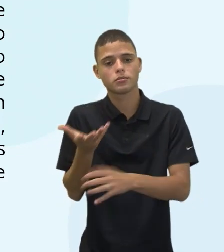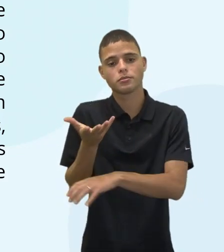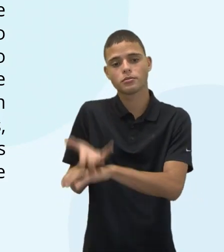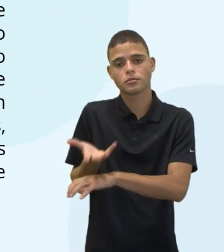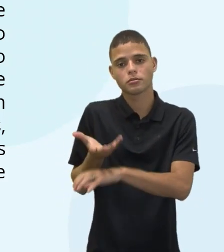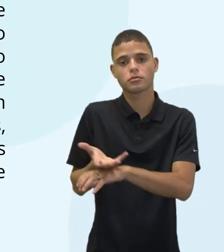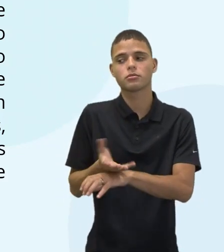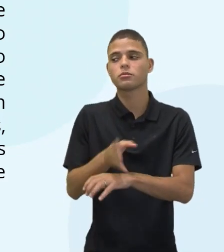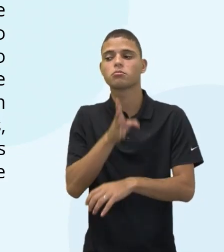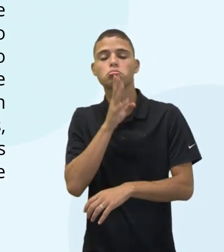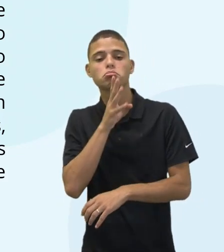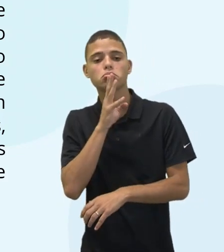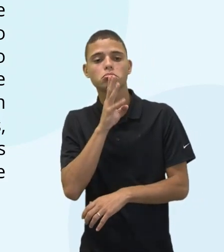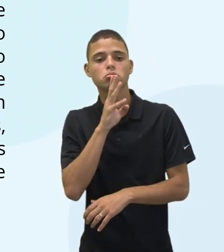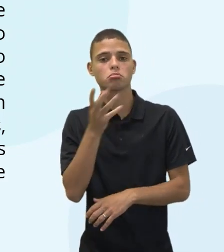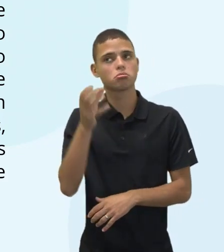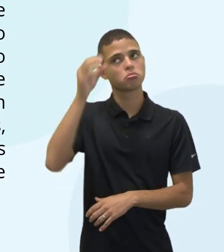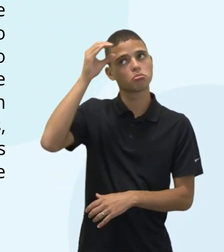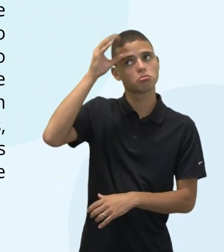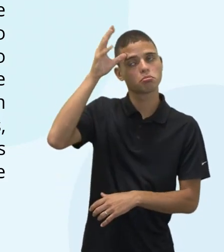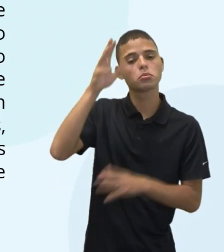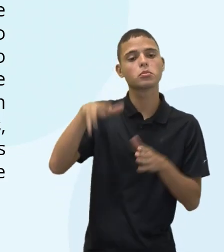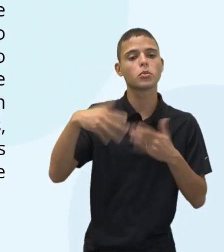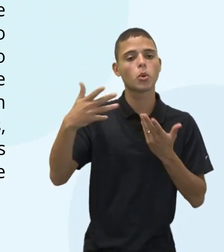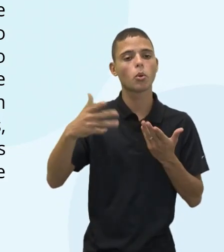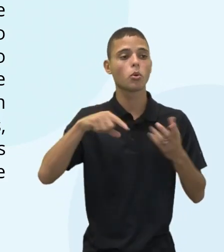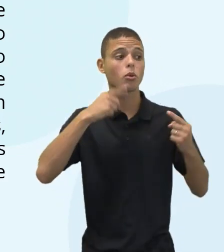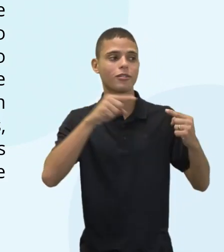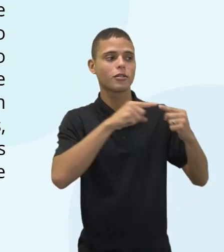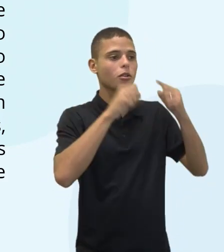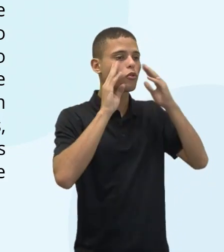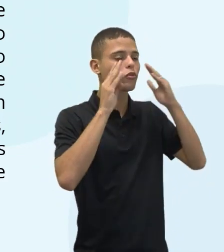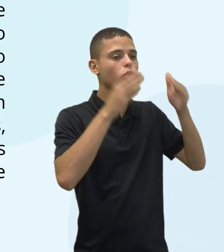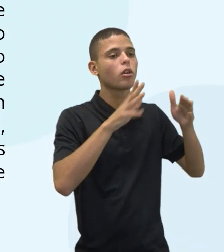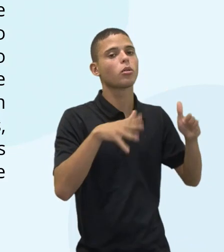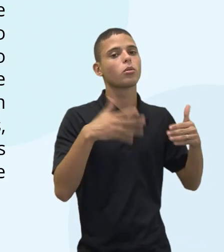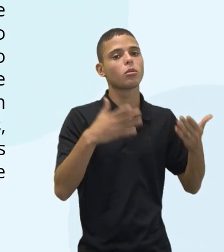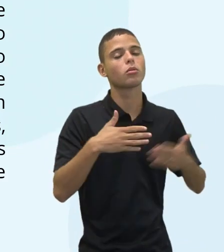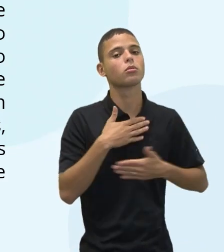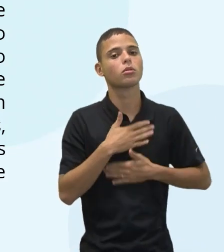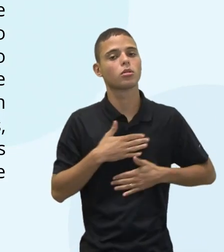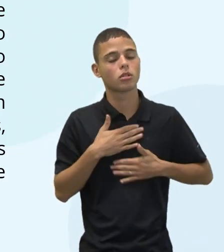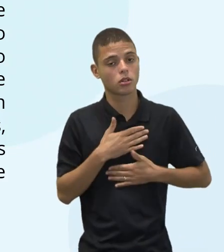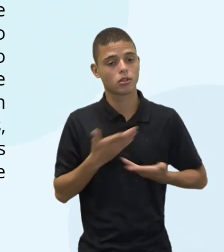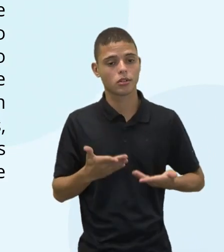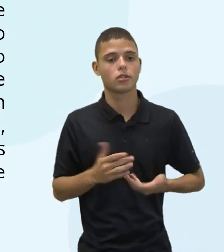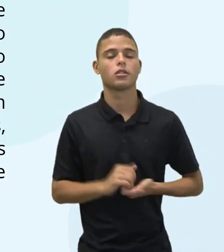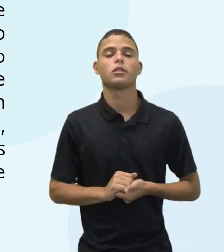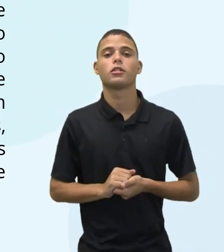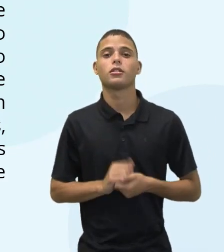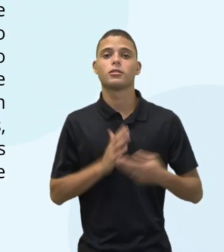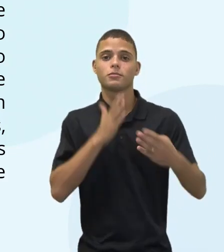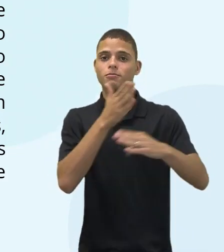ou quais as áreas, né? Pensando nos itinerários integrados e tudo mais. E aí passamos para o primeiro ano, primeira série, né, do ensino